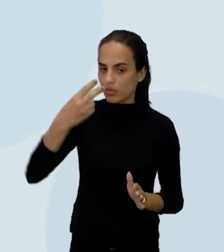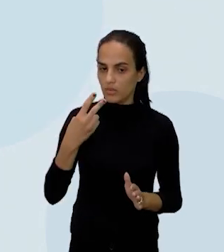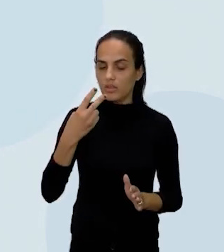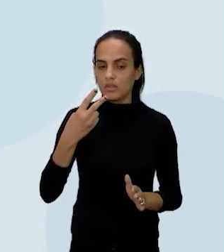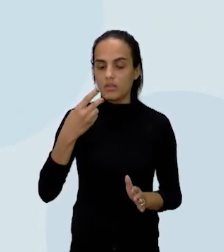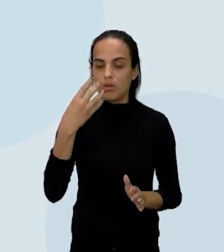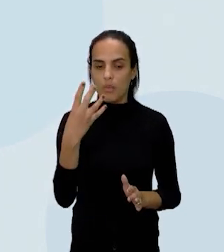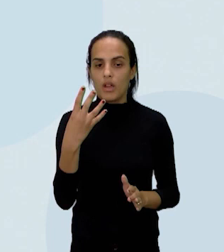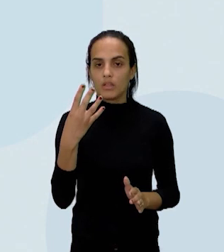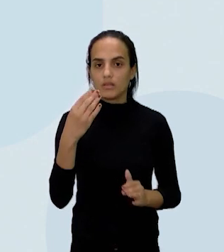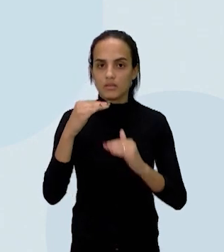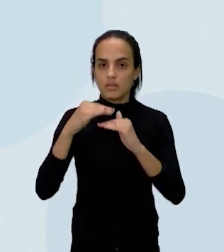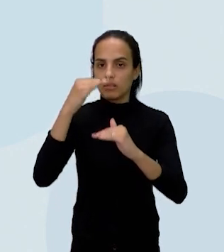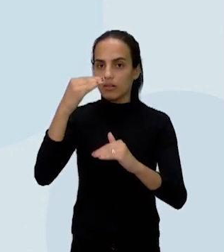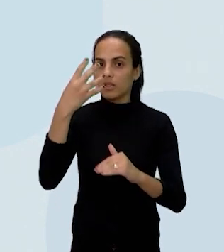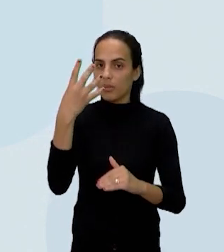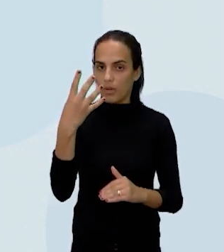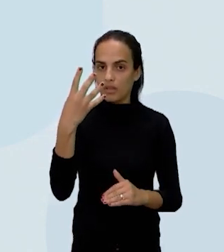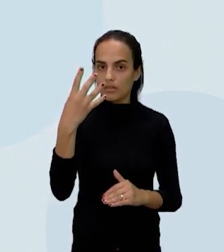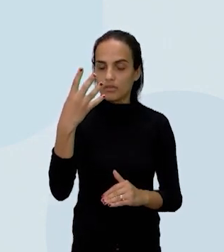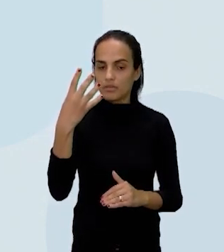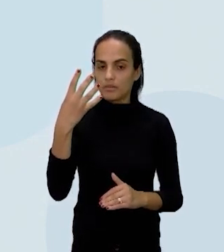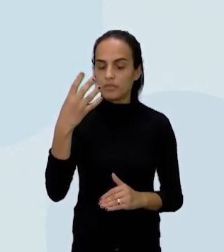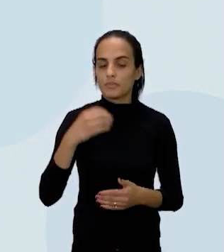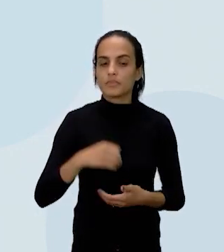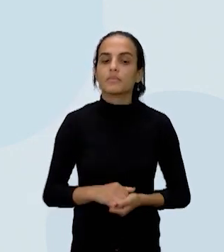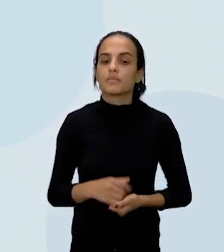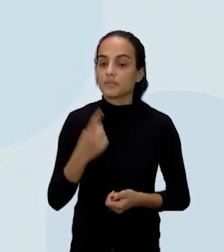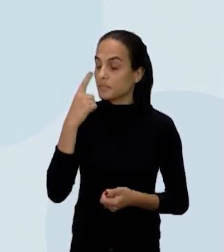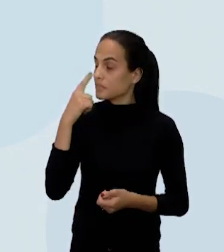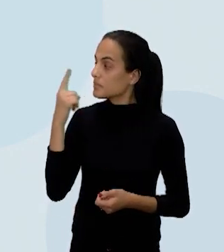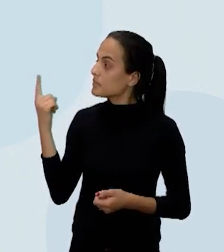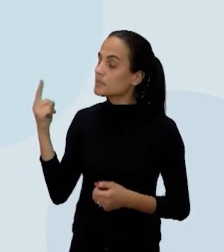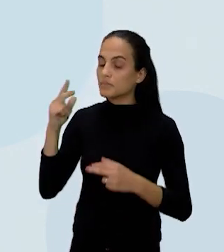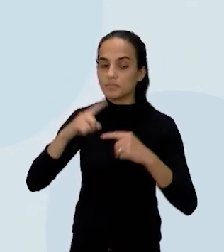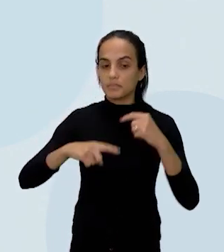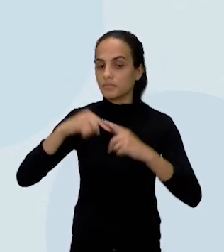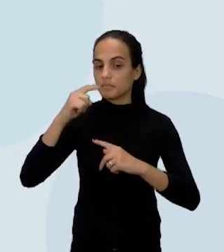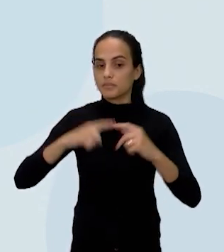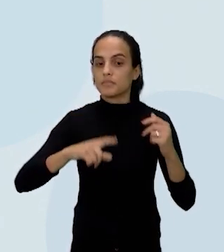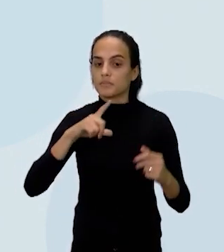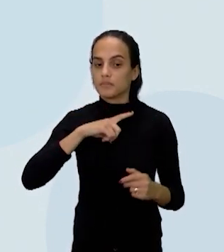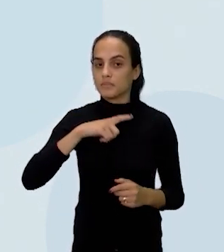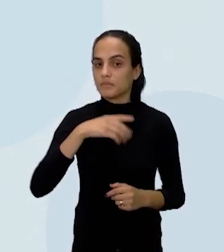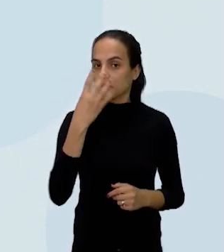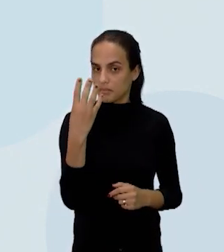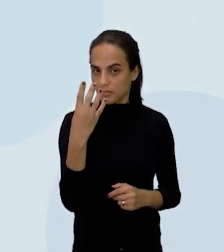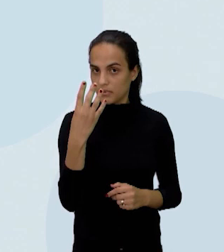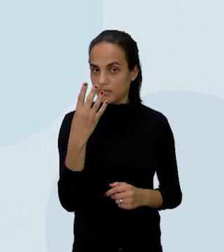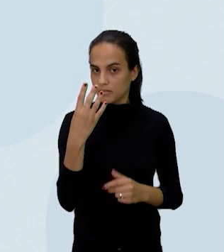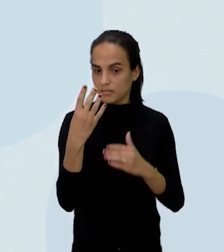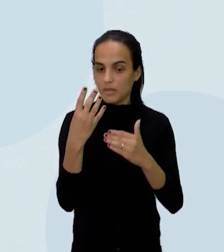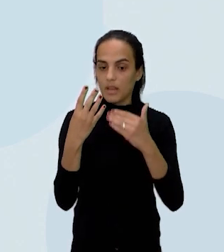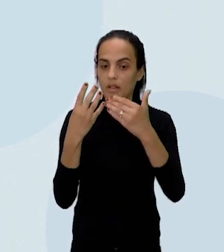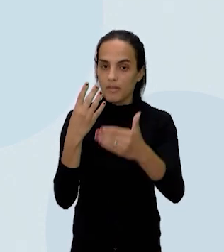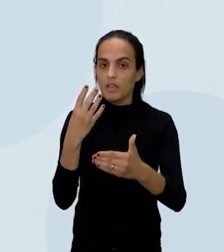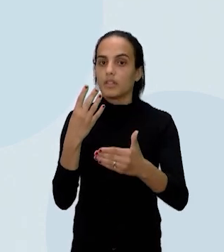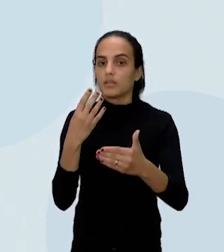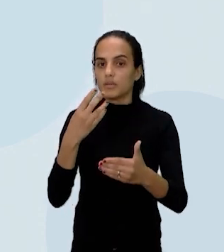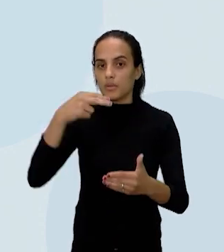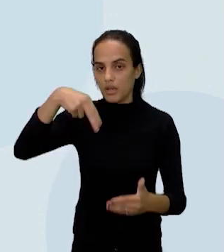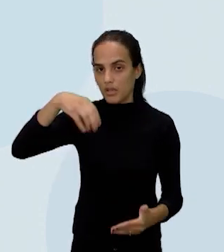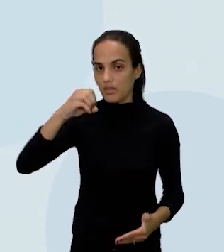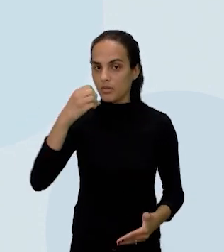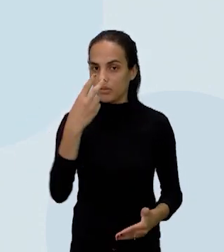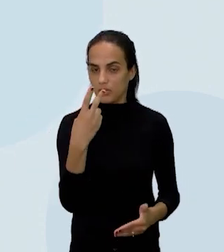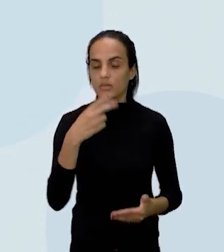4 elevado a 4. Tá vendo que ali nos produtos eu tenho 4 na frente do NO2? Então, esse